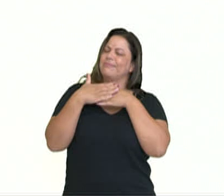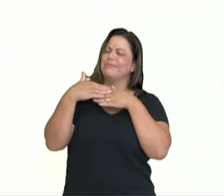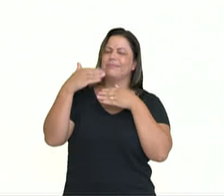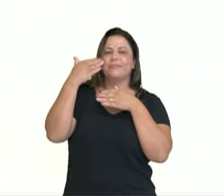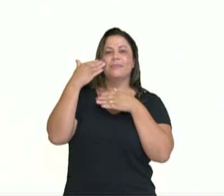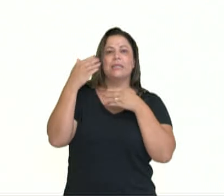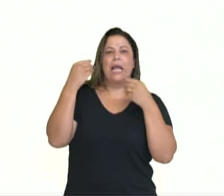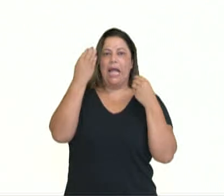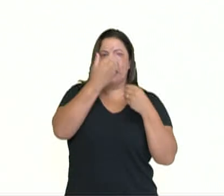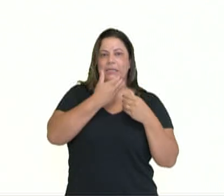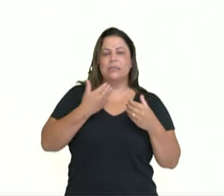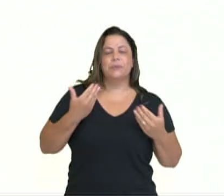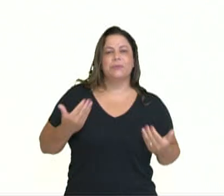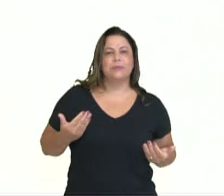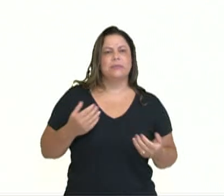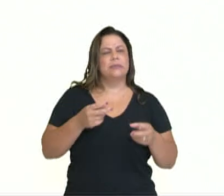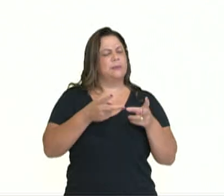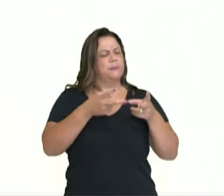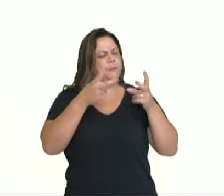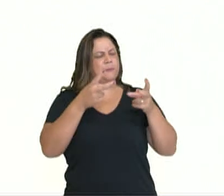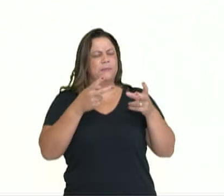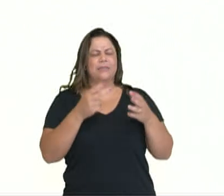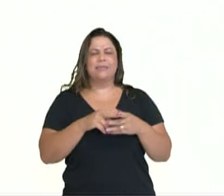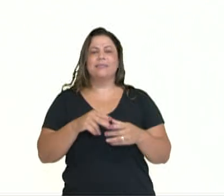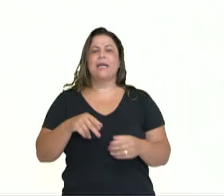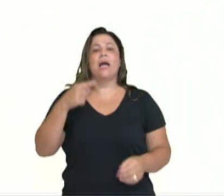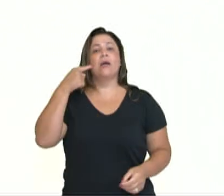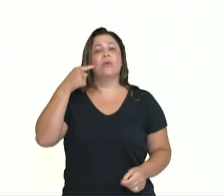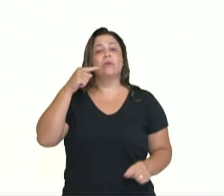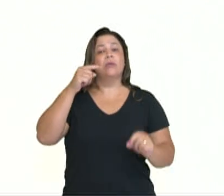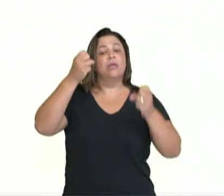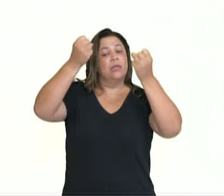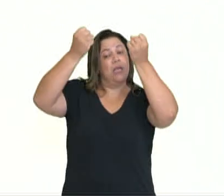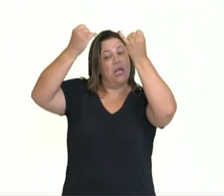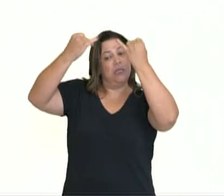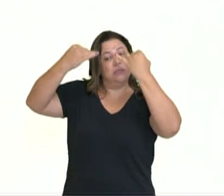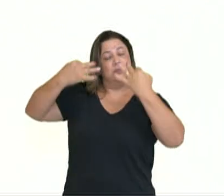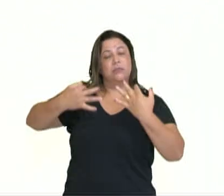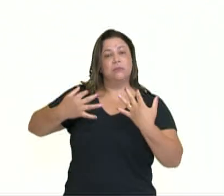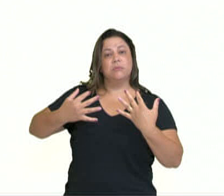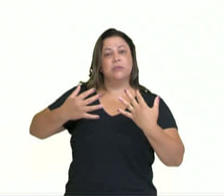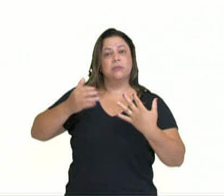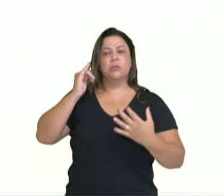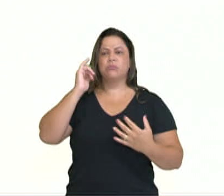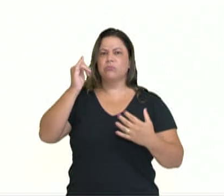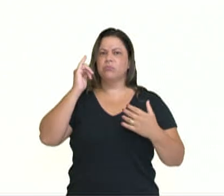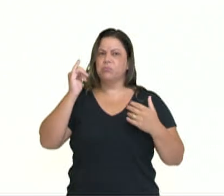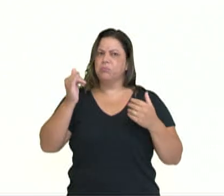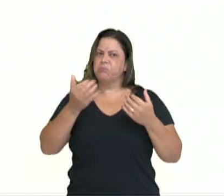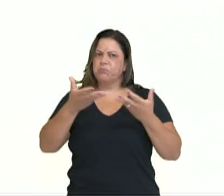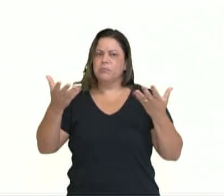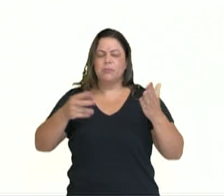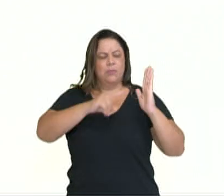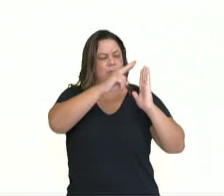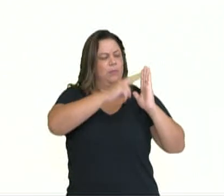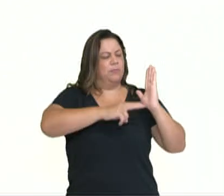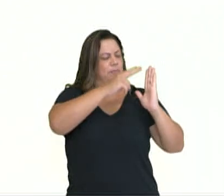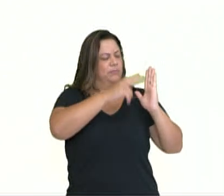Então aqui, ó, você observa que o narrador personagem, ele traz para vocês, leitores,